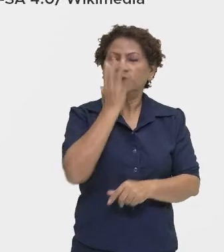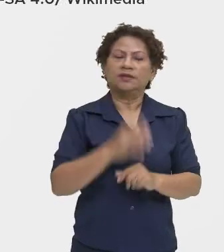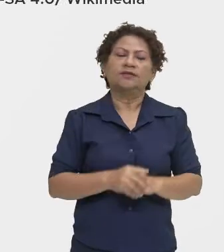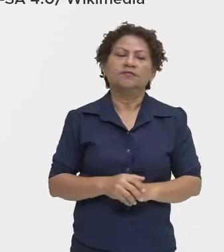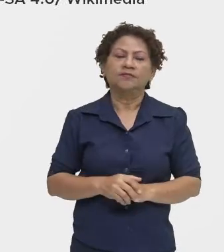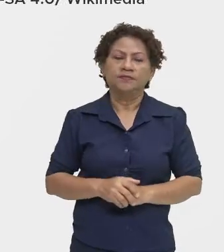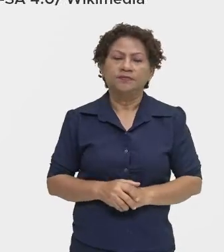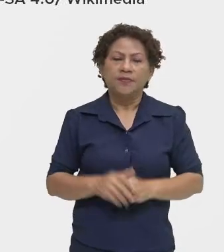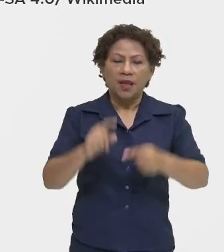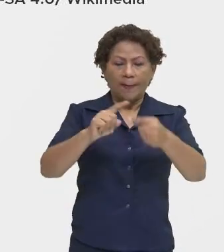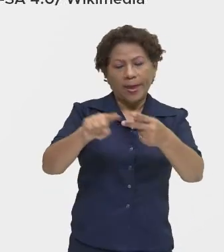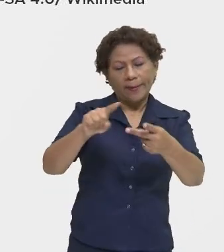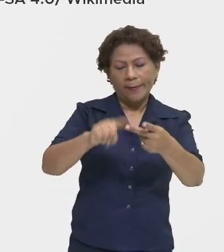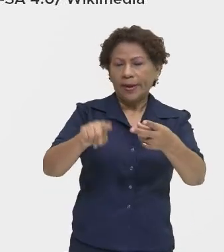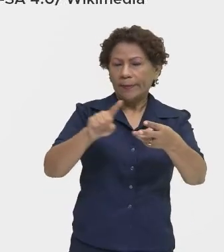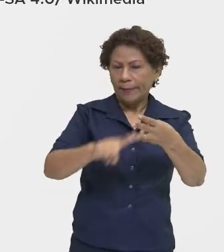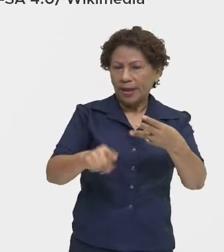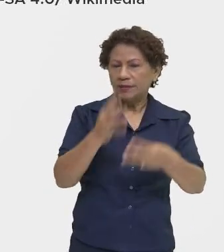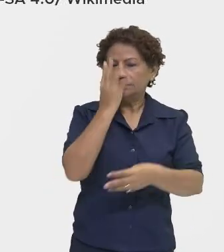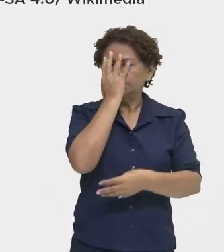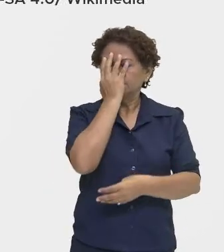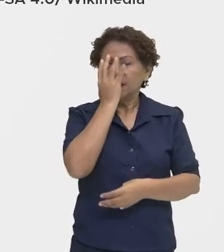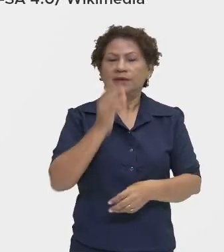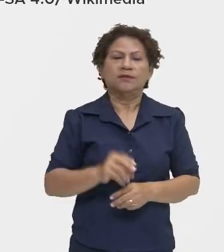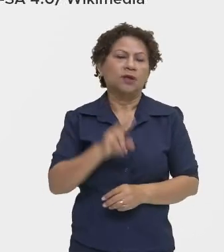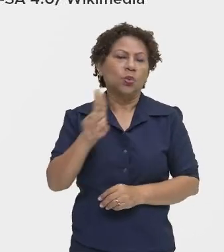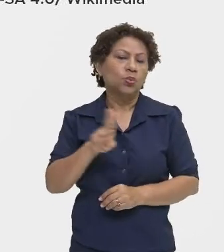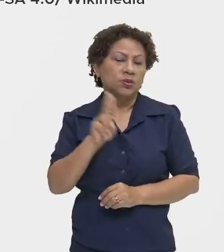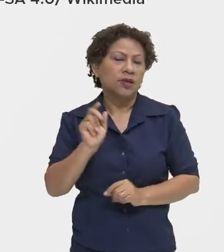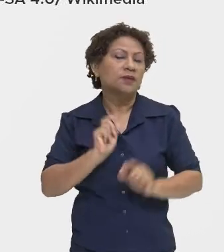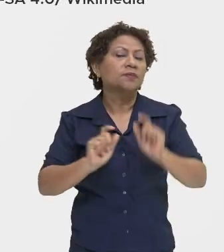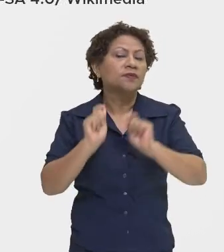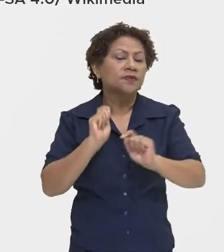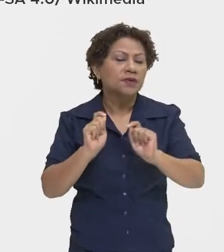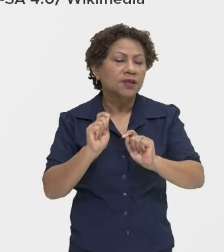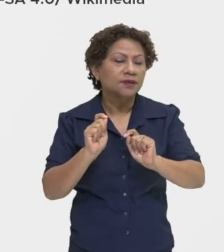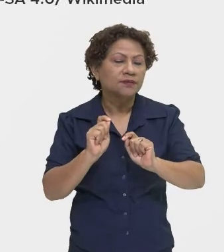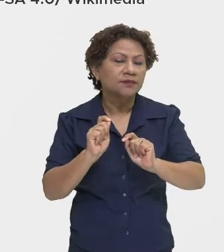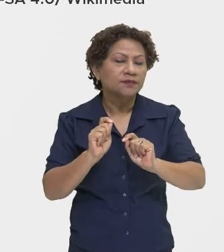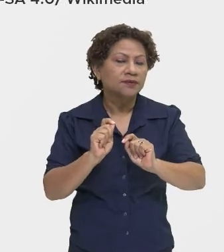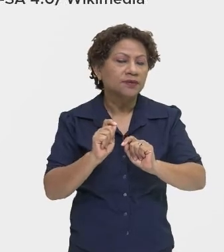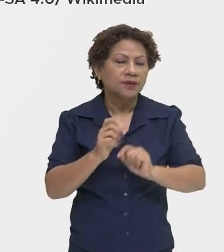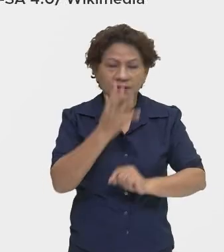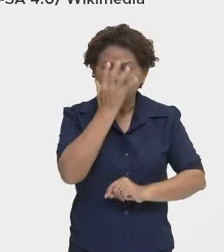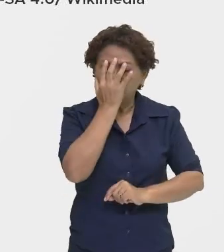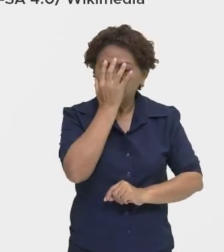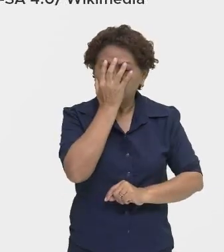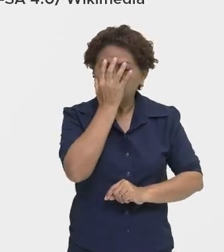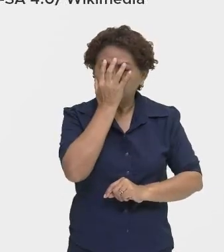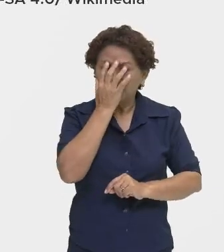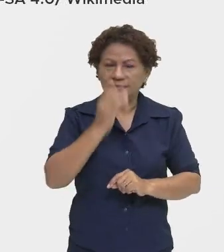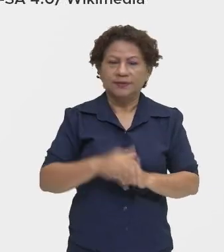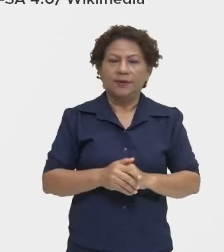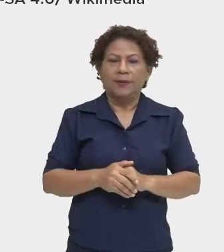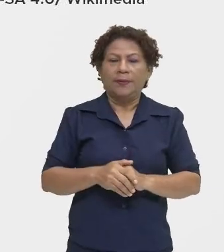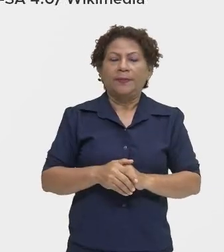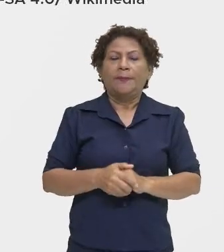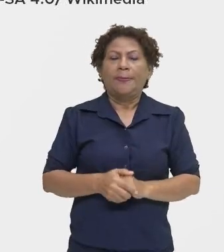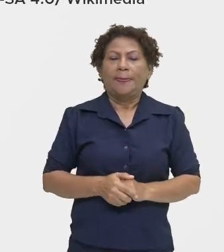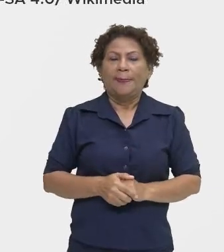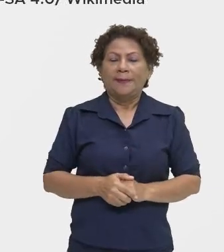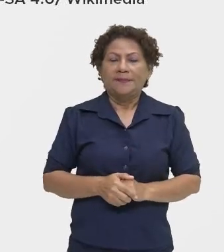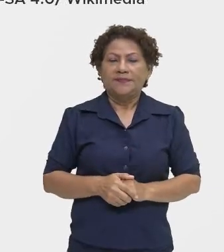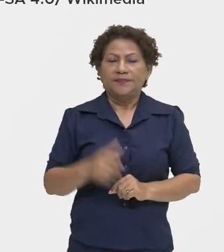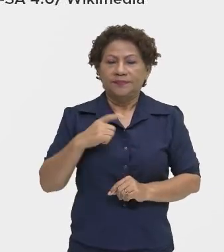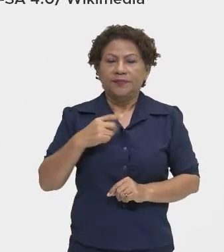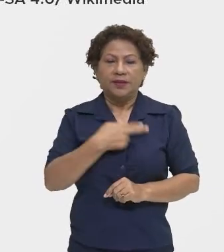vão ser utilizadas para fazer o quê? Os rituais religiosos. Okay? E aí eu trouxe